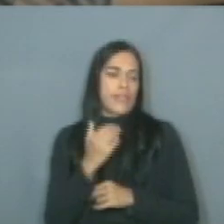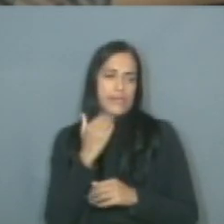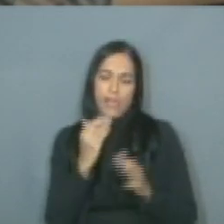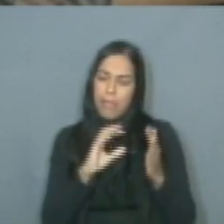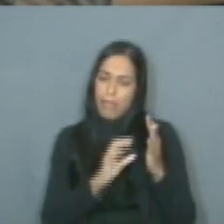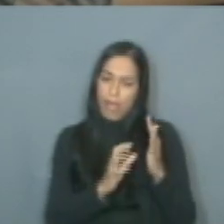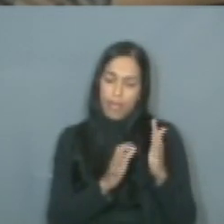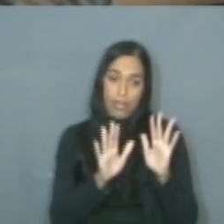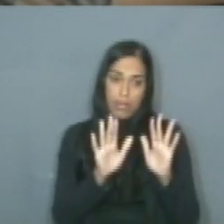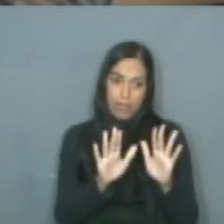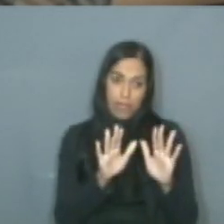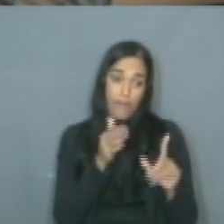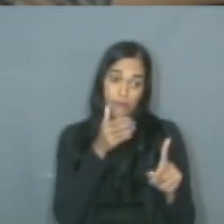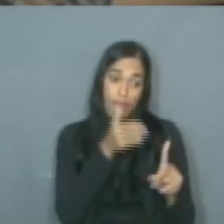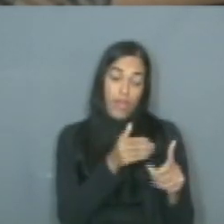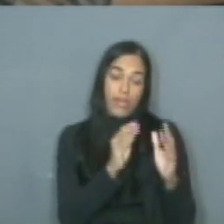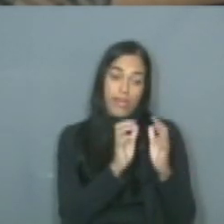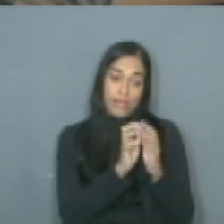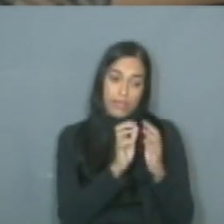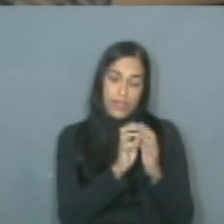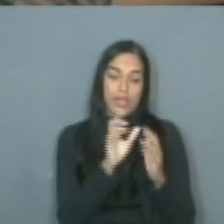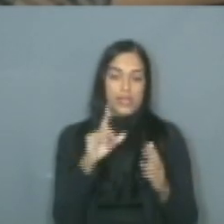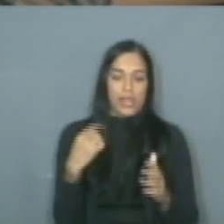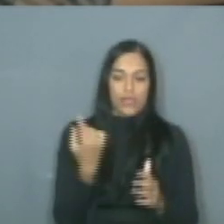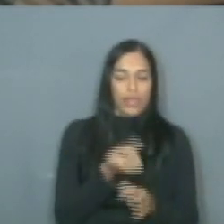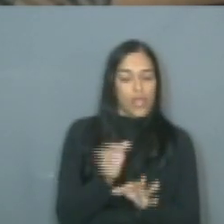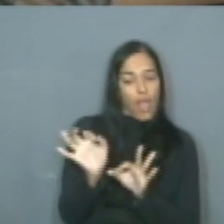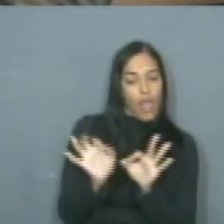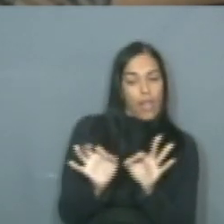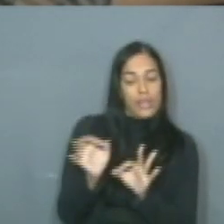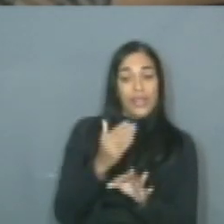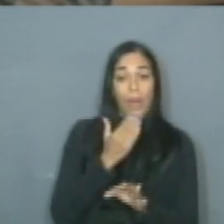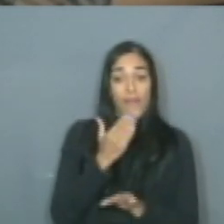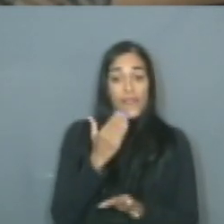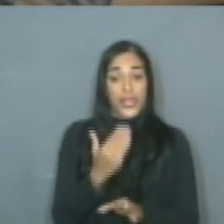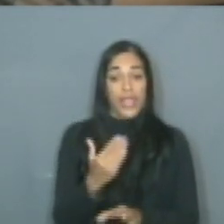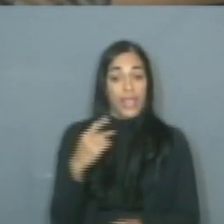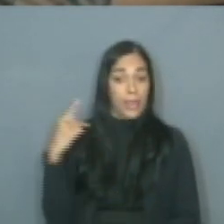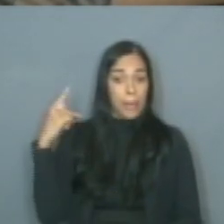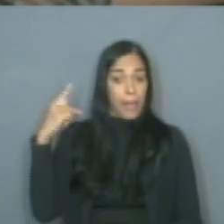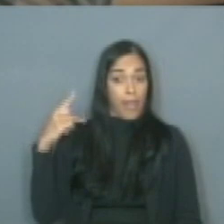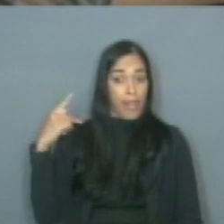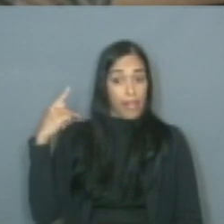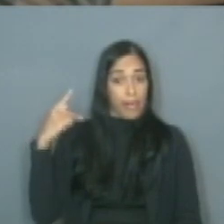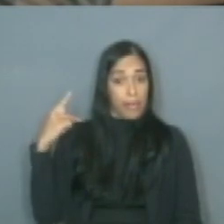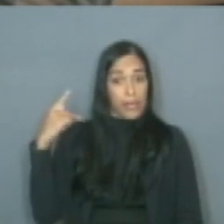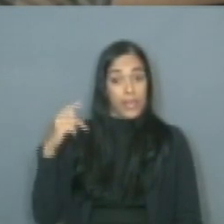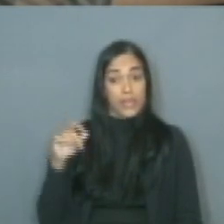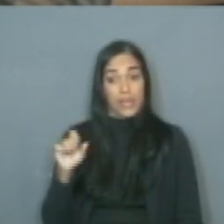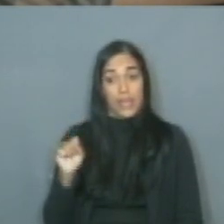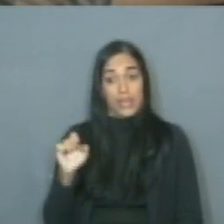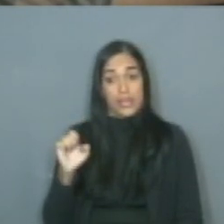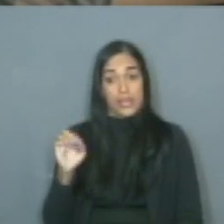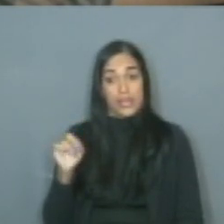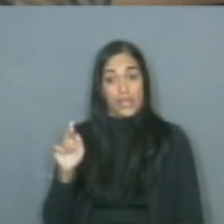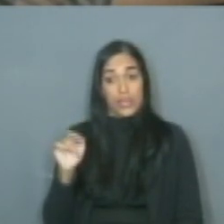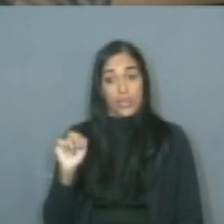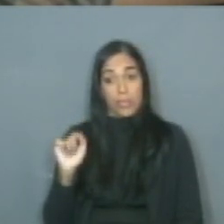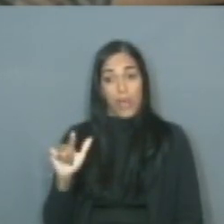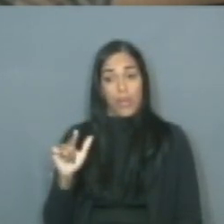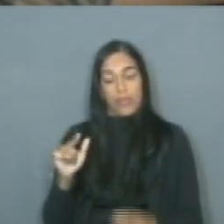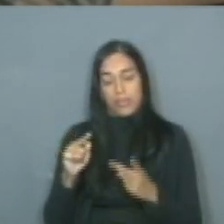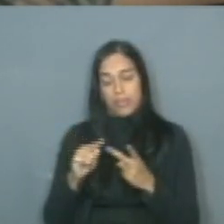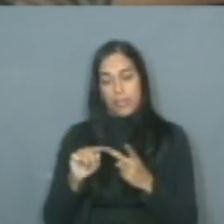partidos, pelos recifenses. A gente poderia montar aqui uma frente parlamentar de Setúbal e Boa Viagem, uma frente parlamentar